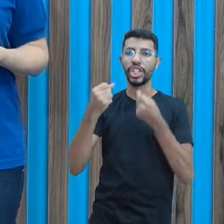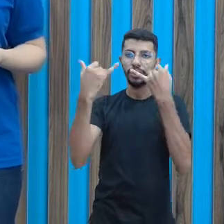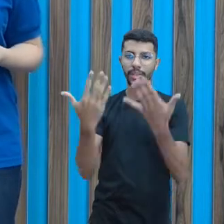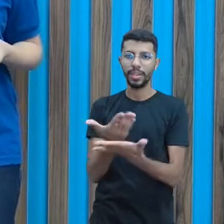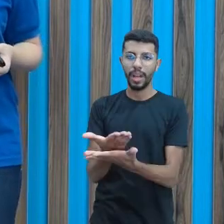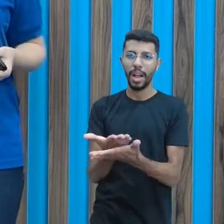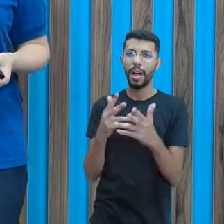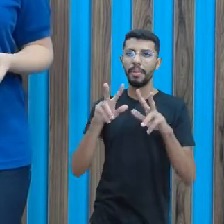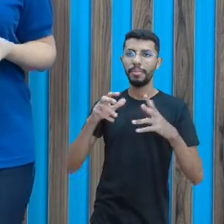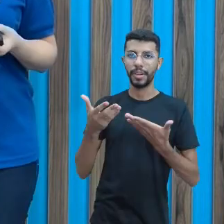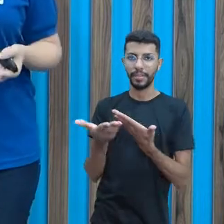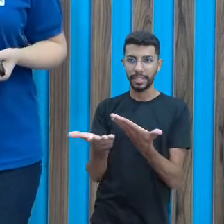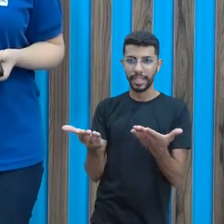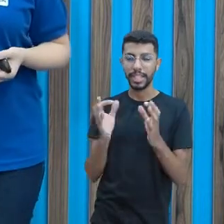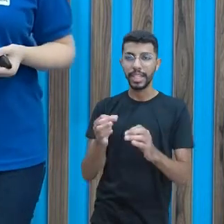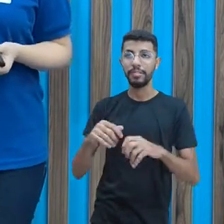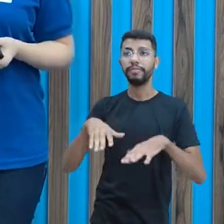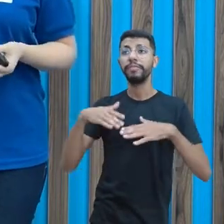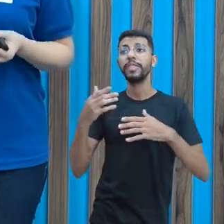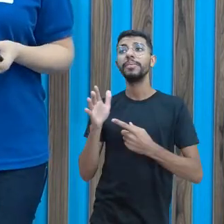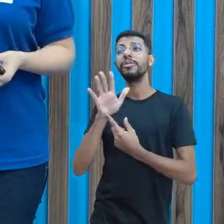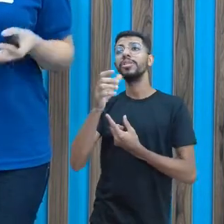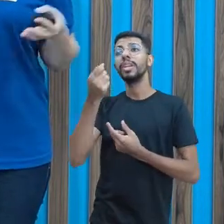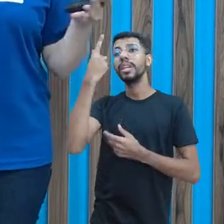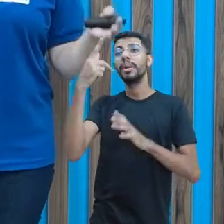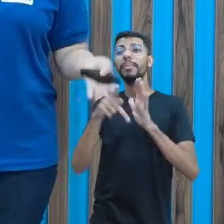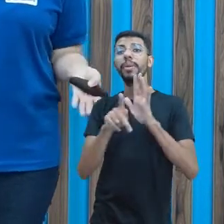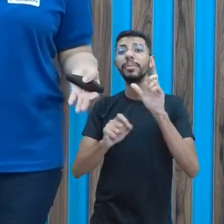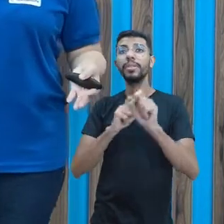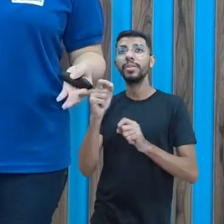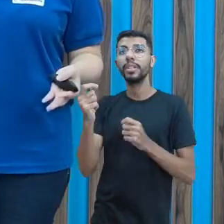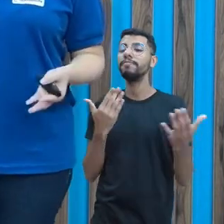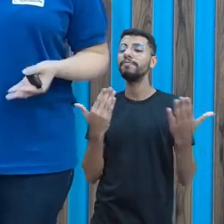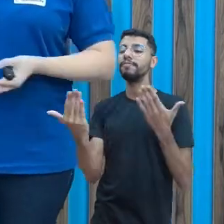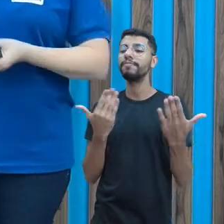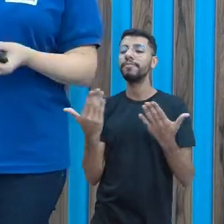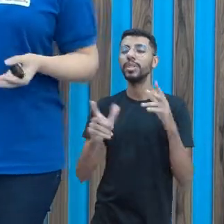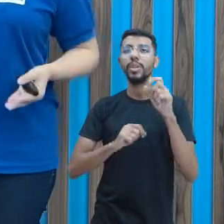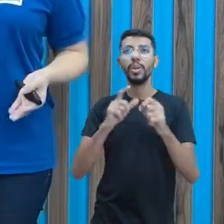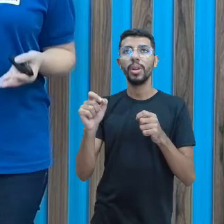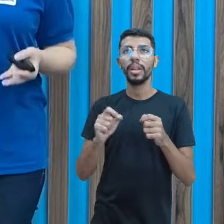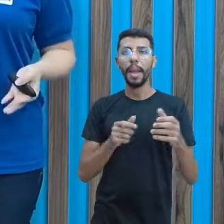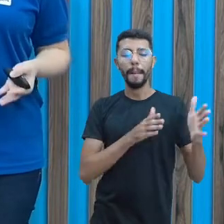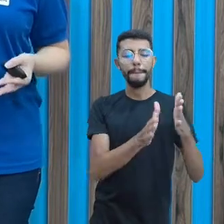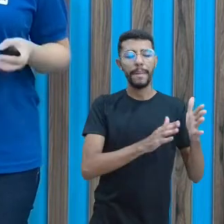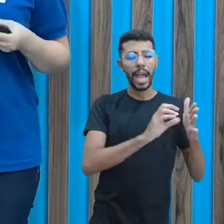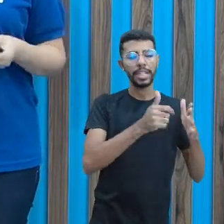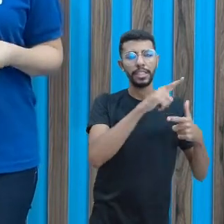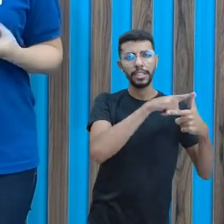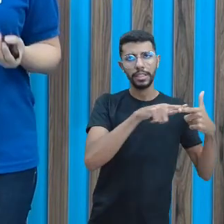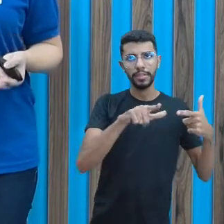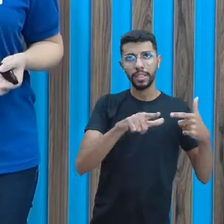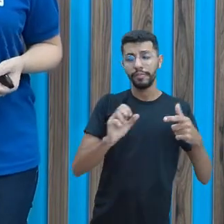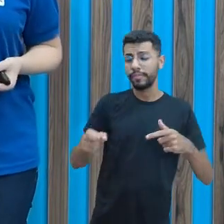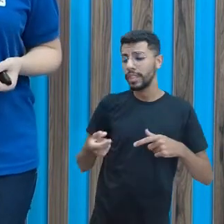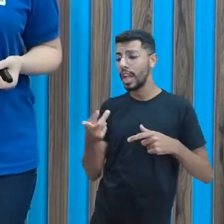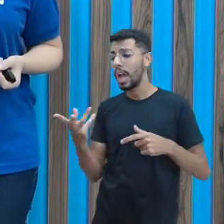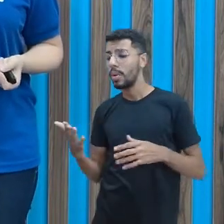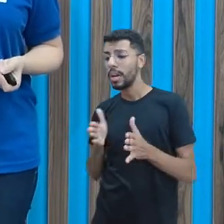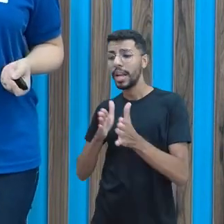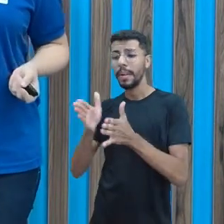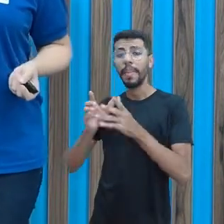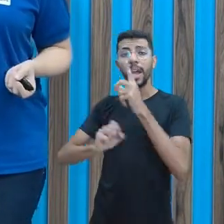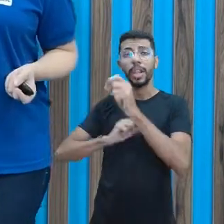Então, trazendo a ideia da comparação entre o total de partes dividido, nesse caso a gente vai utilizar 100, com a quantidade de partes que a gente